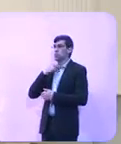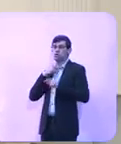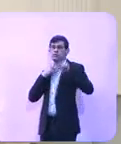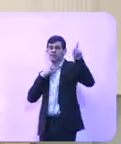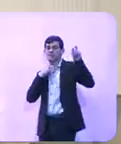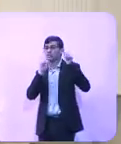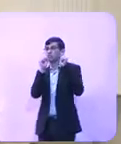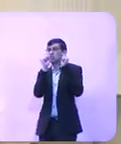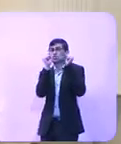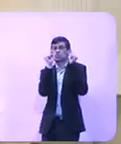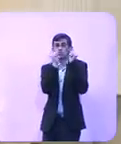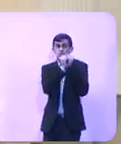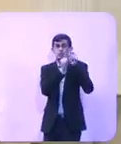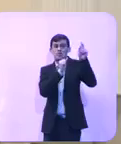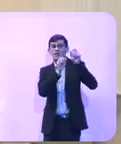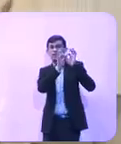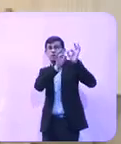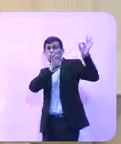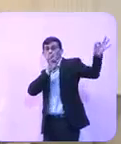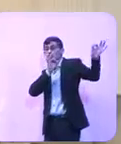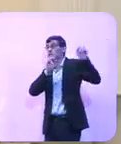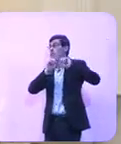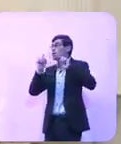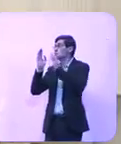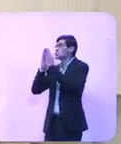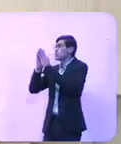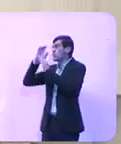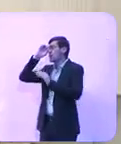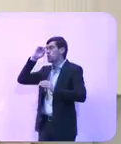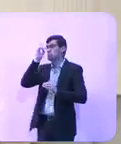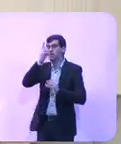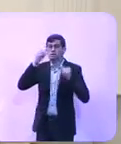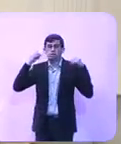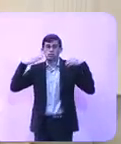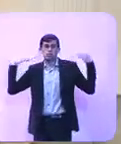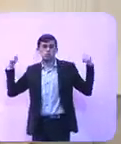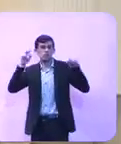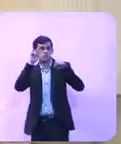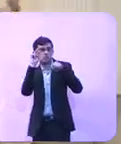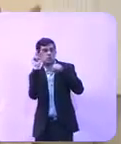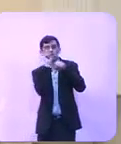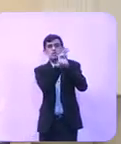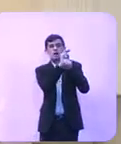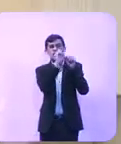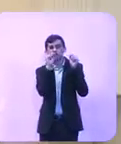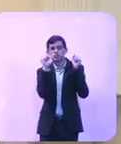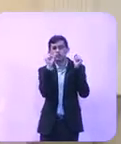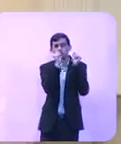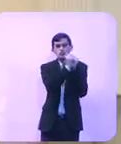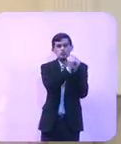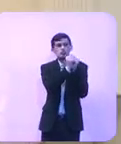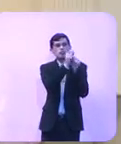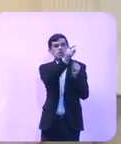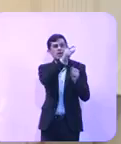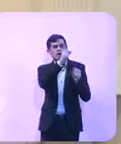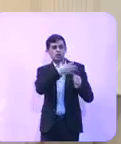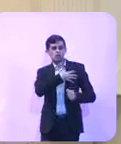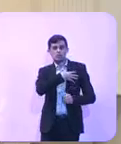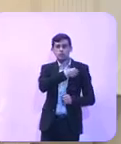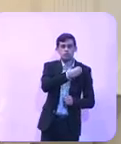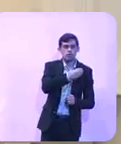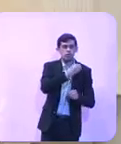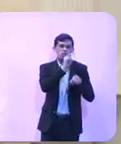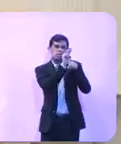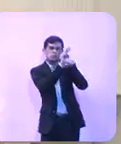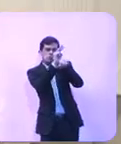meu filho, mas manda os teus anjos proteger, Senhor. Coloca ao redor do meu filho, Senhor,